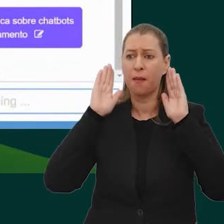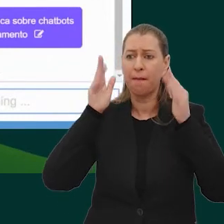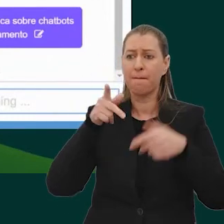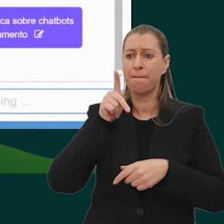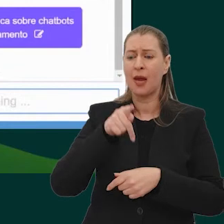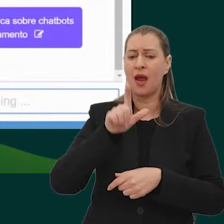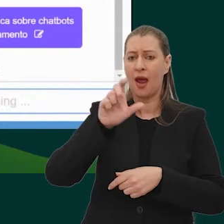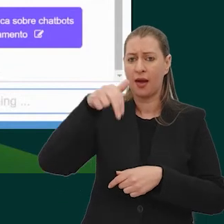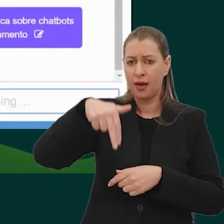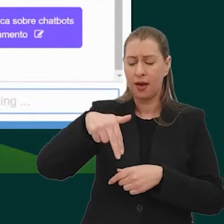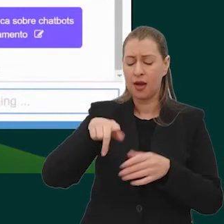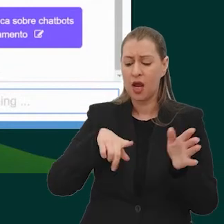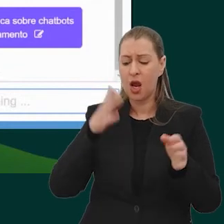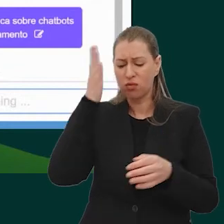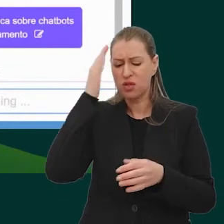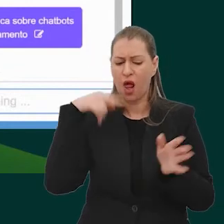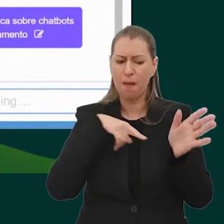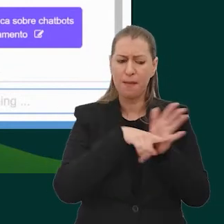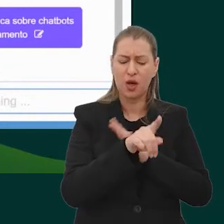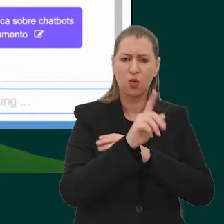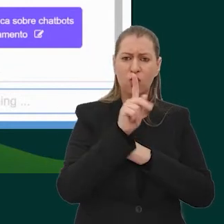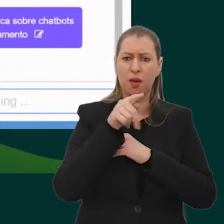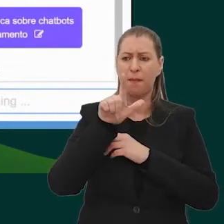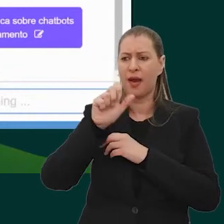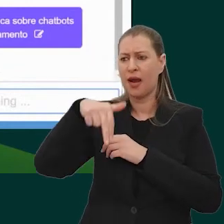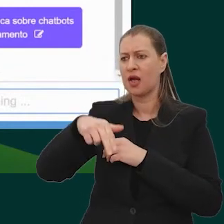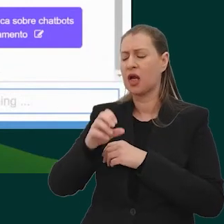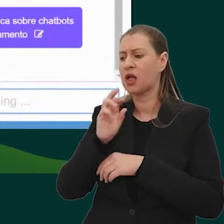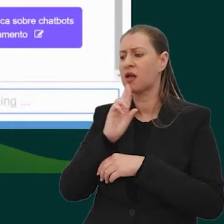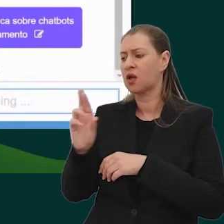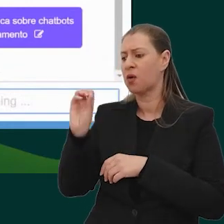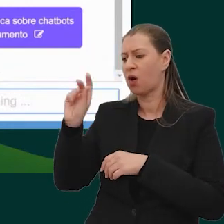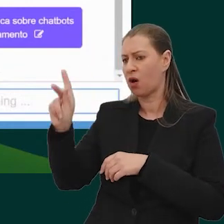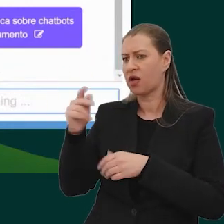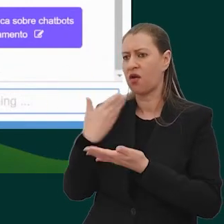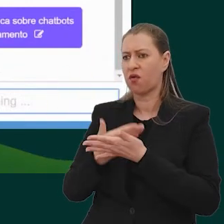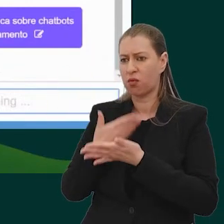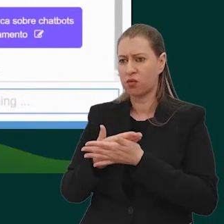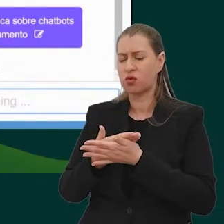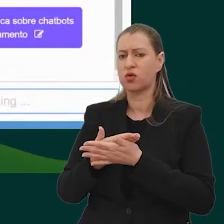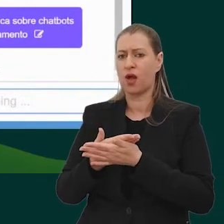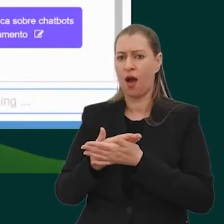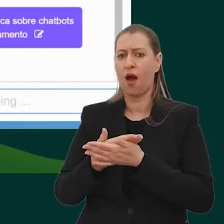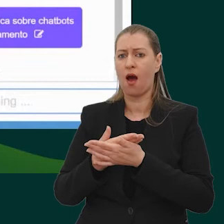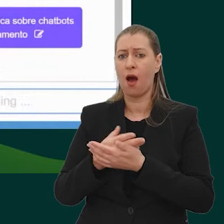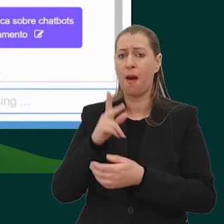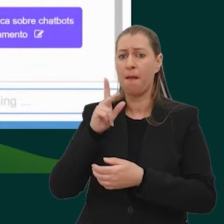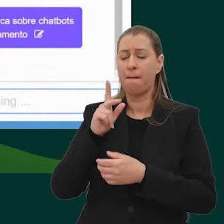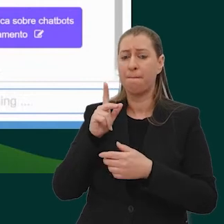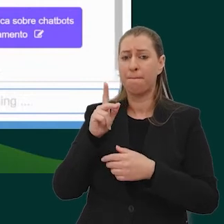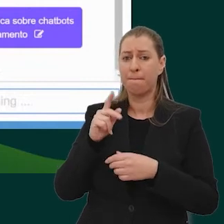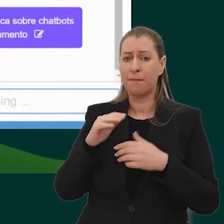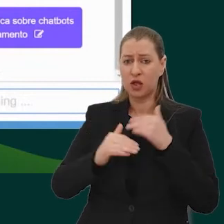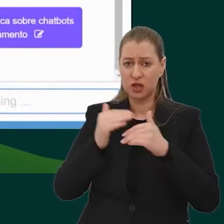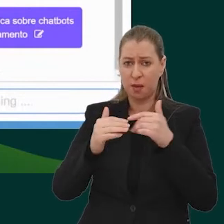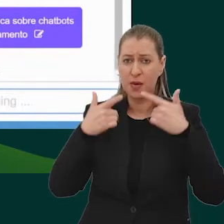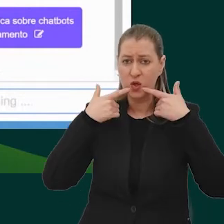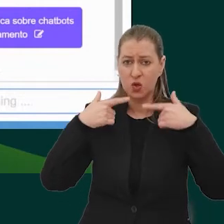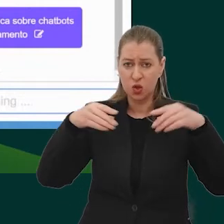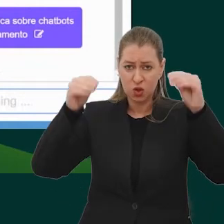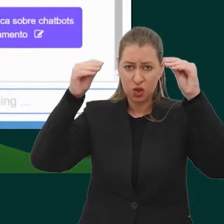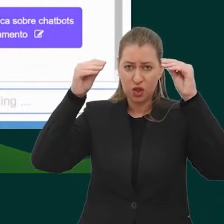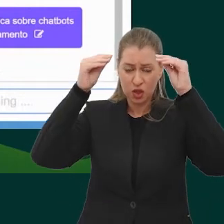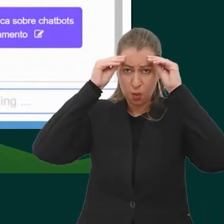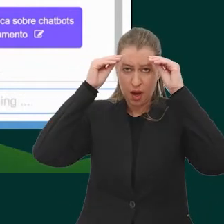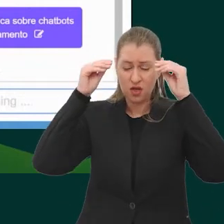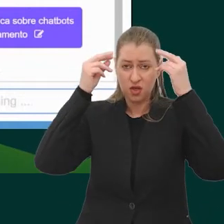eu sei que quando ela pergunta sobre PLN, eu tenho que responder, ok, vamos estudar principalmente linguagem natural. E daí ela te respondeu, tá,